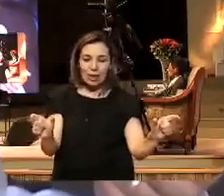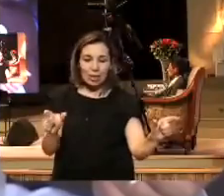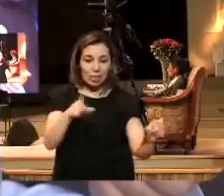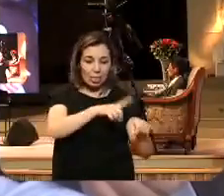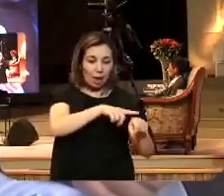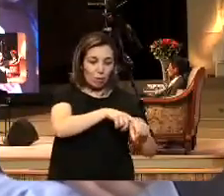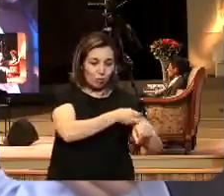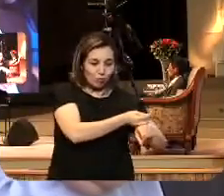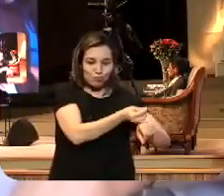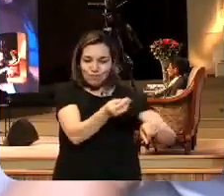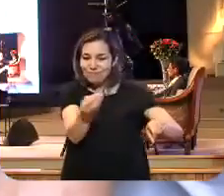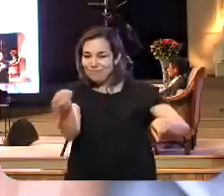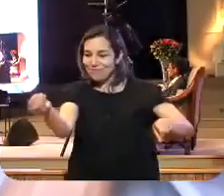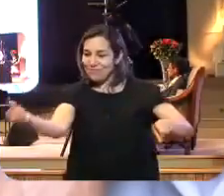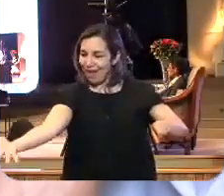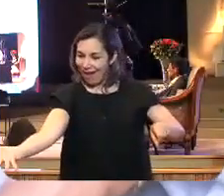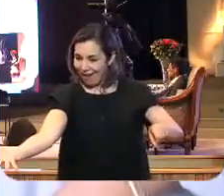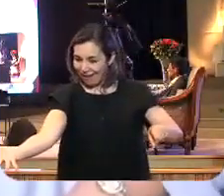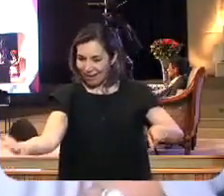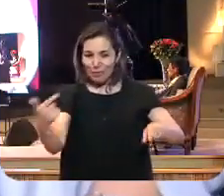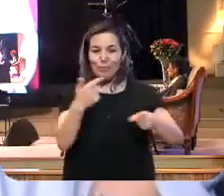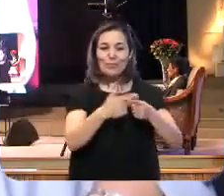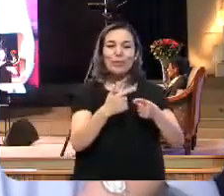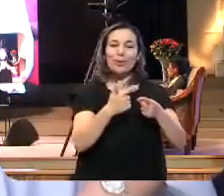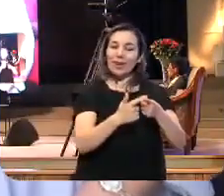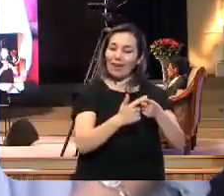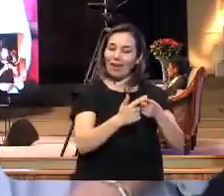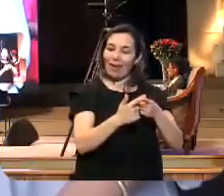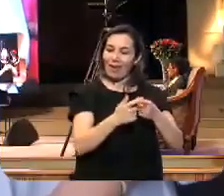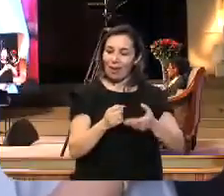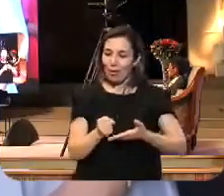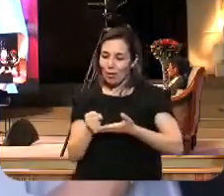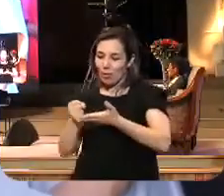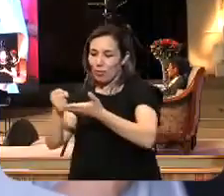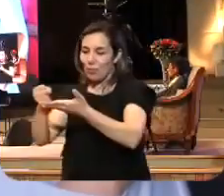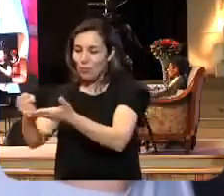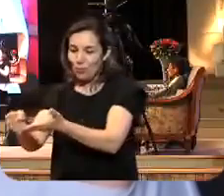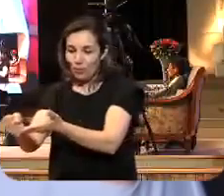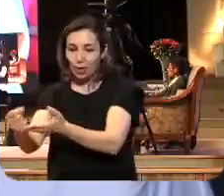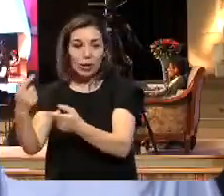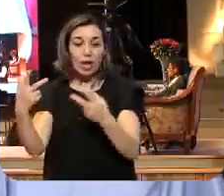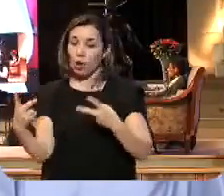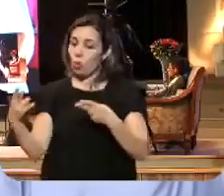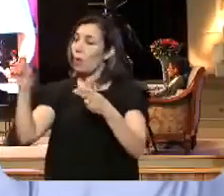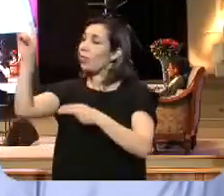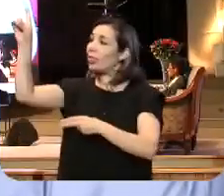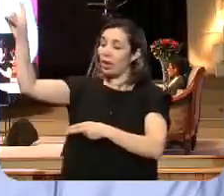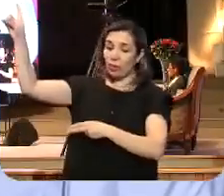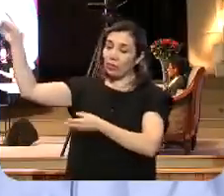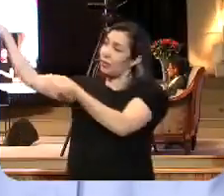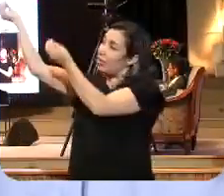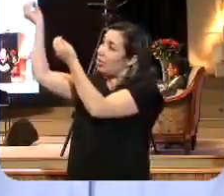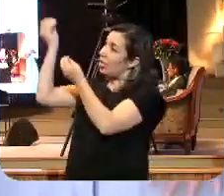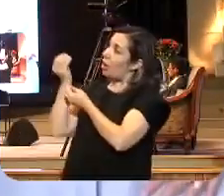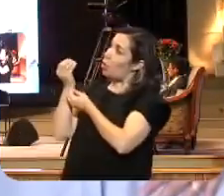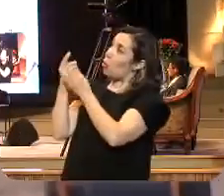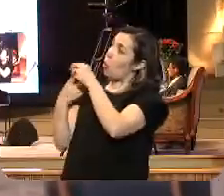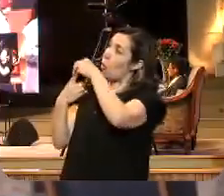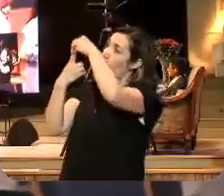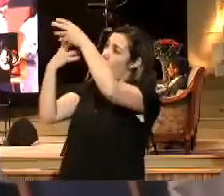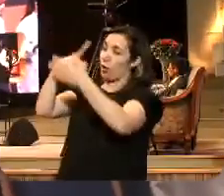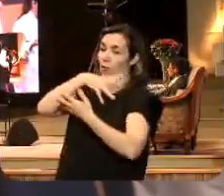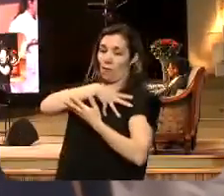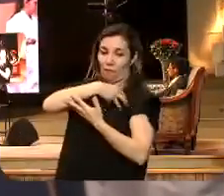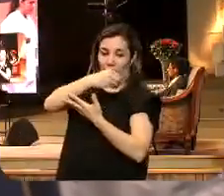aos outros, assim como Deus, nos amando, doou seu único filho. O que nos guia é